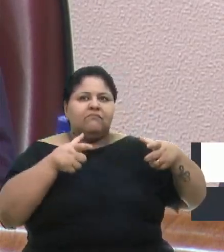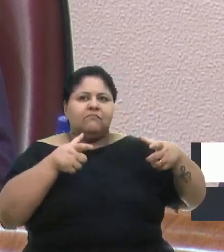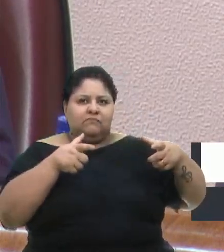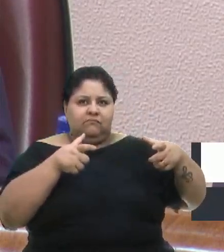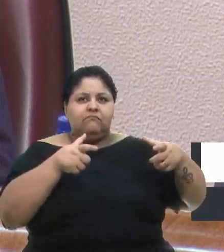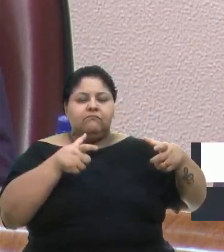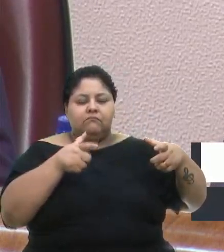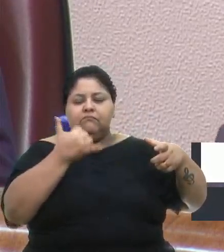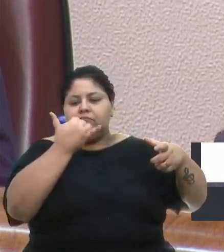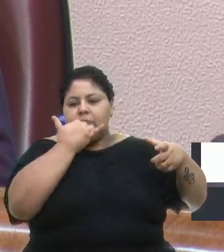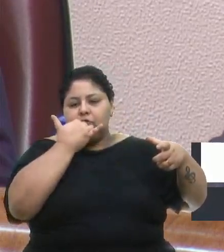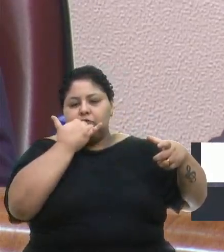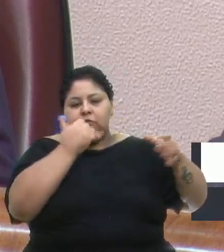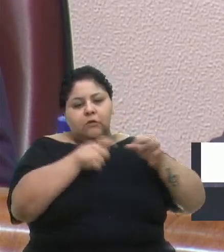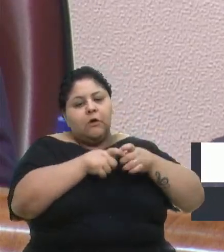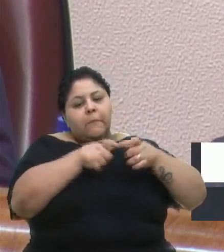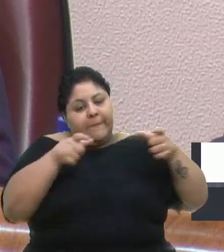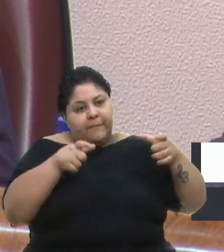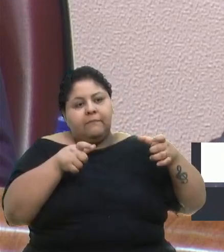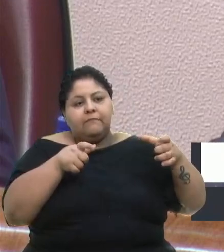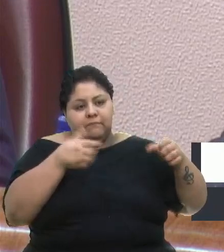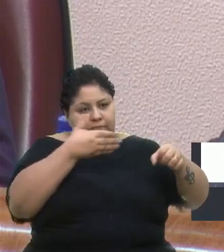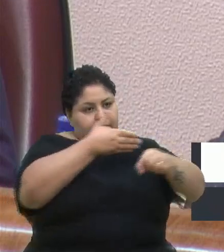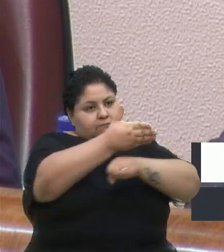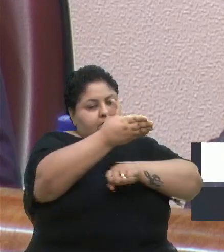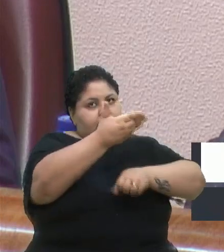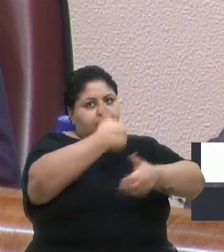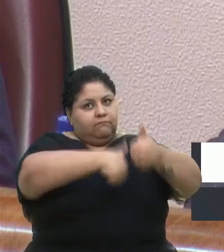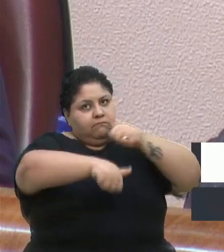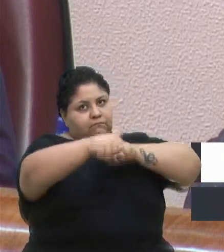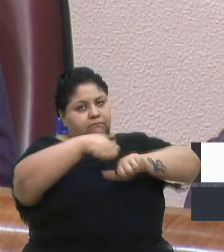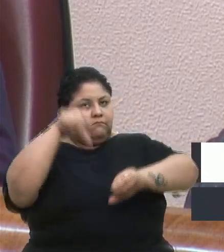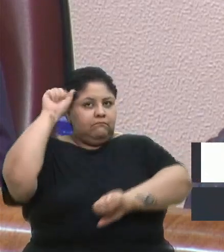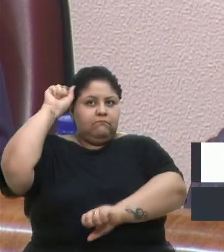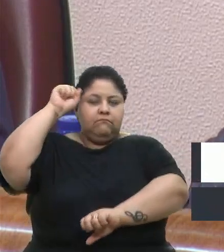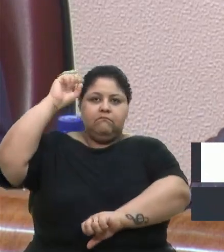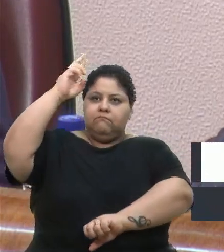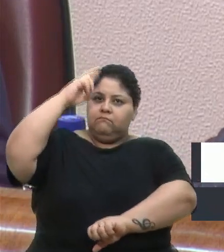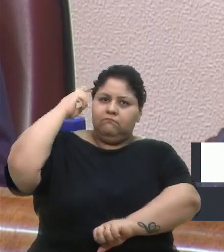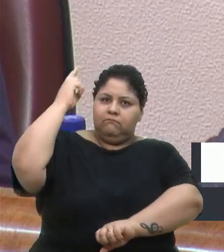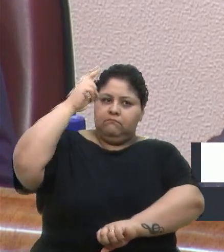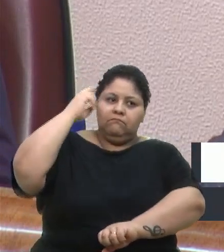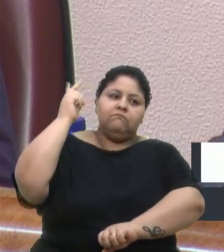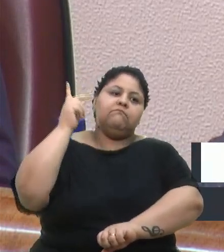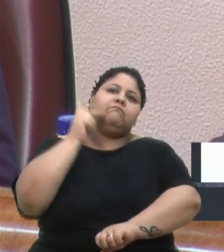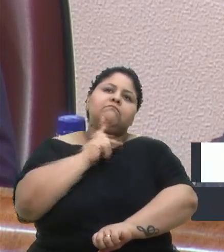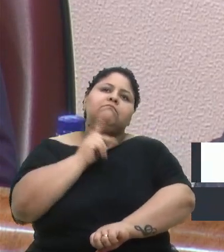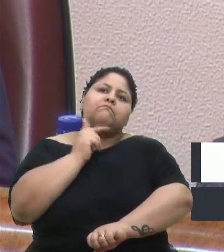maioria, Por maioria, com votos contrários, Clóvis Xuxa, Rafael Bueno e Renato